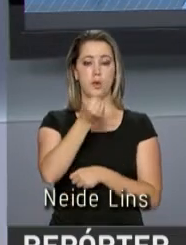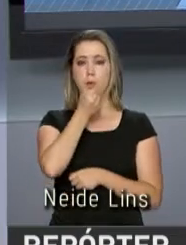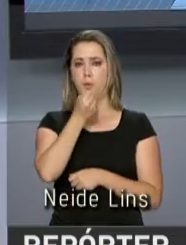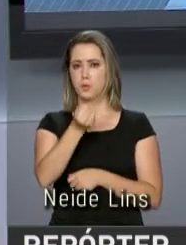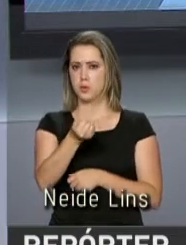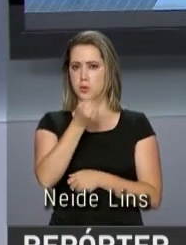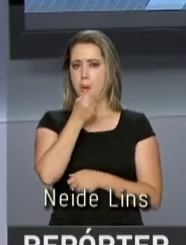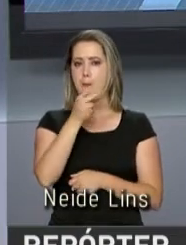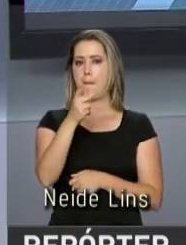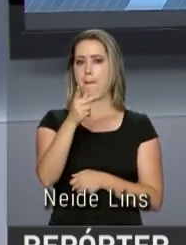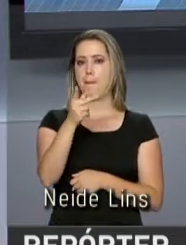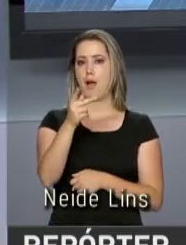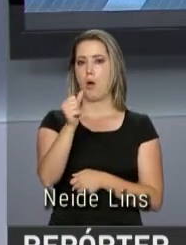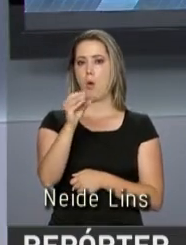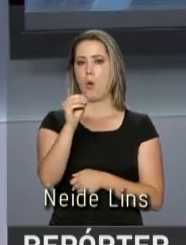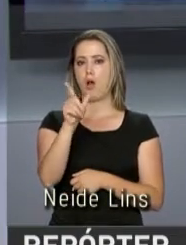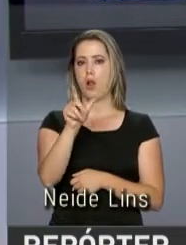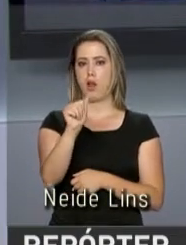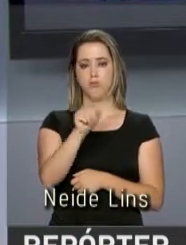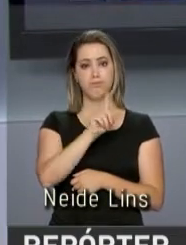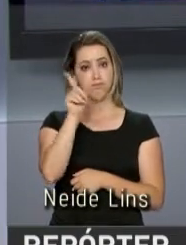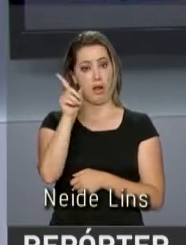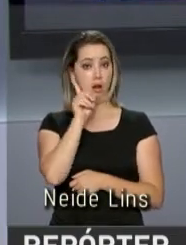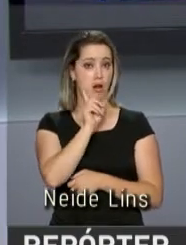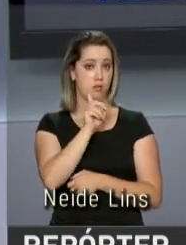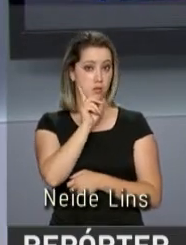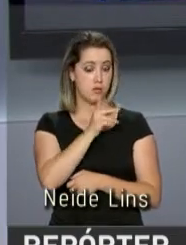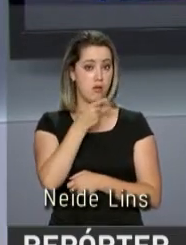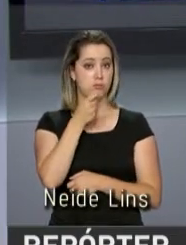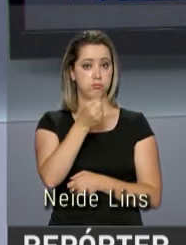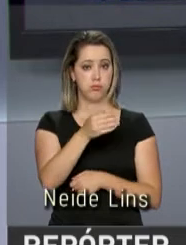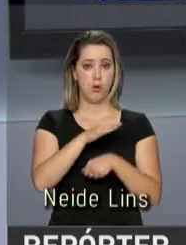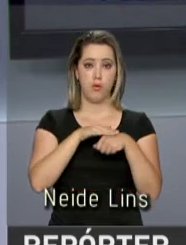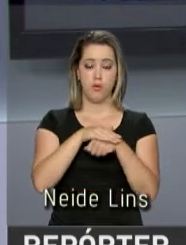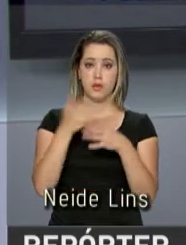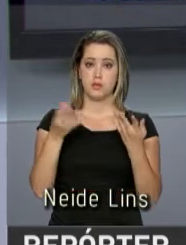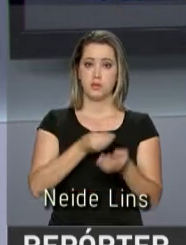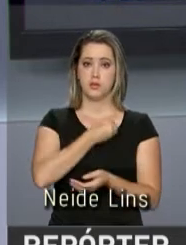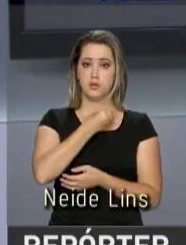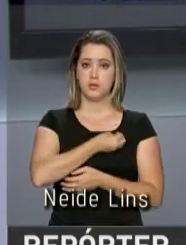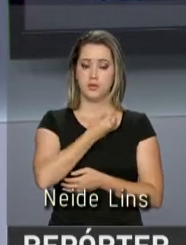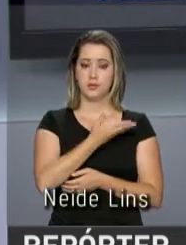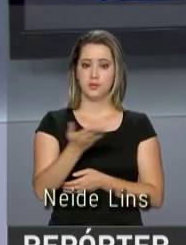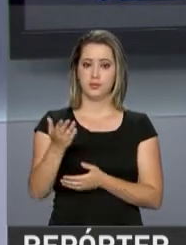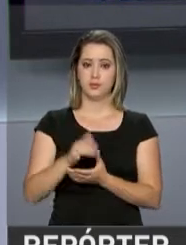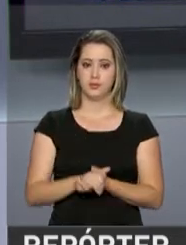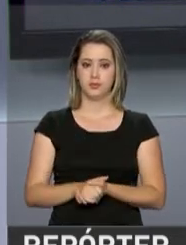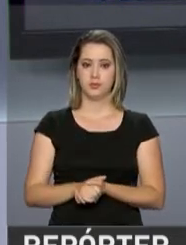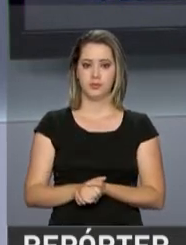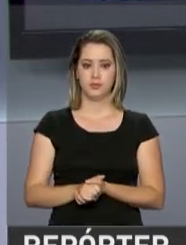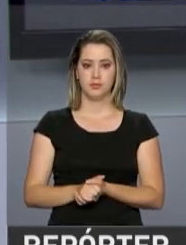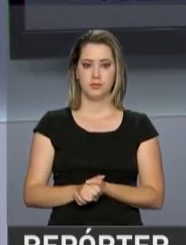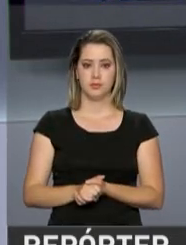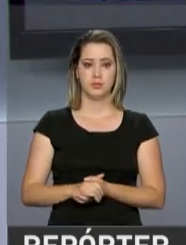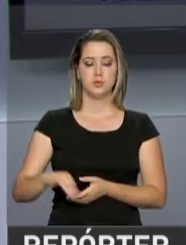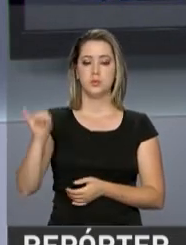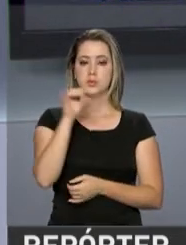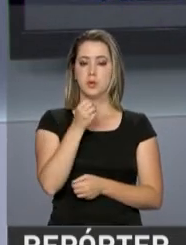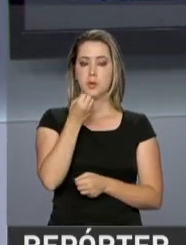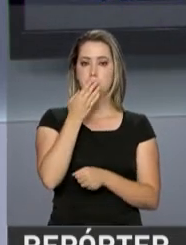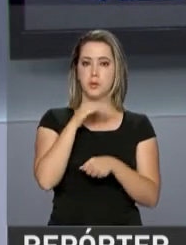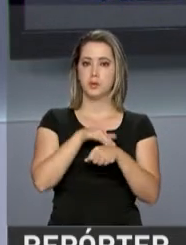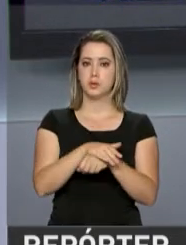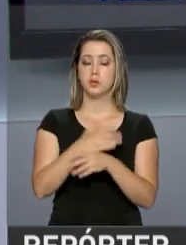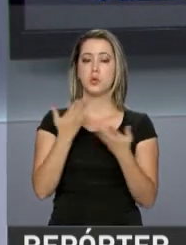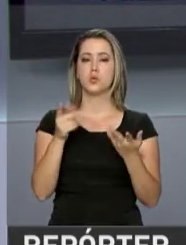A correspondente, Paola de Orte, tem as informações e conversa ao vivo com a gente. Olá, Paola, boa noite. Qual